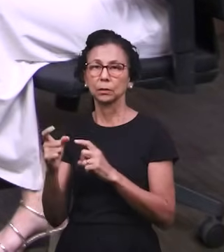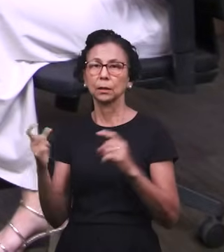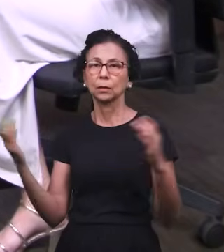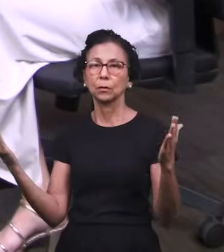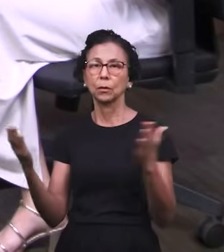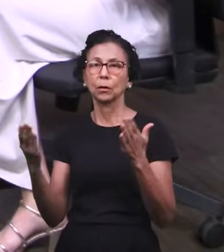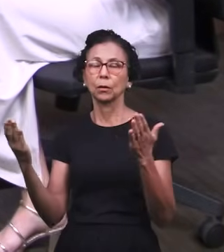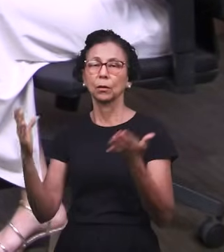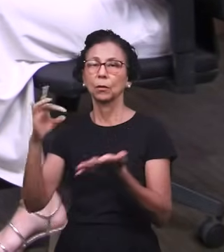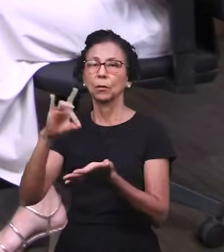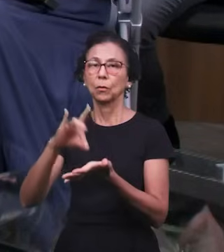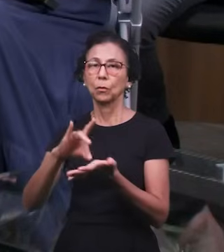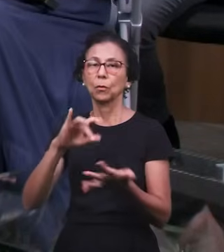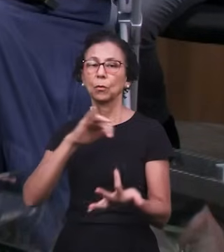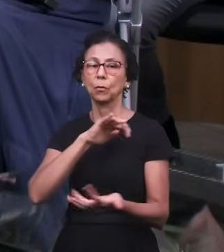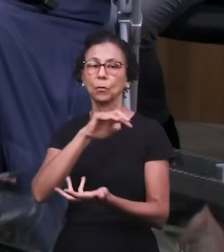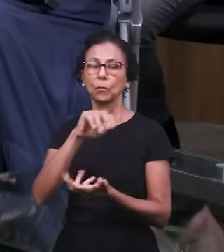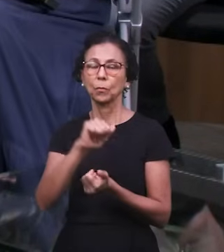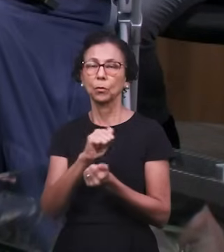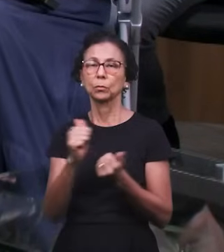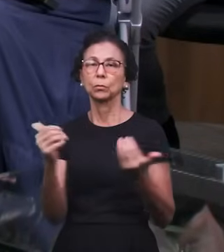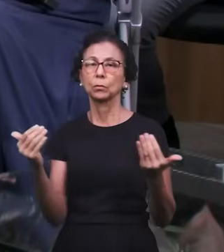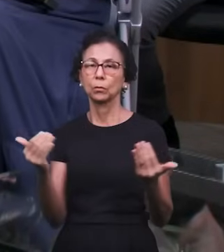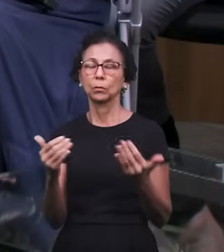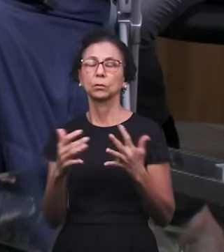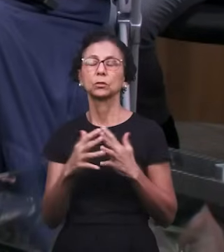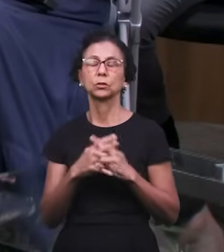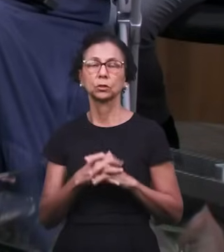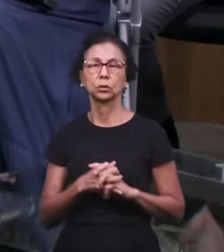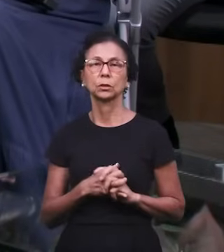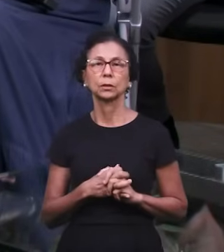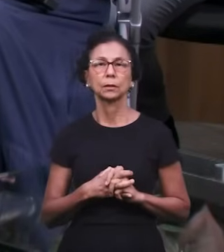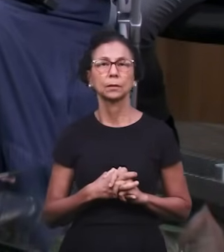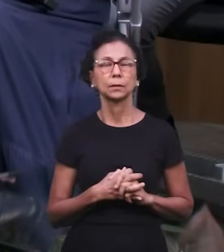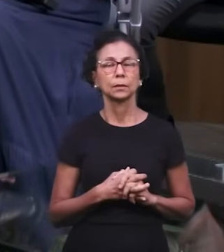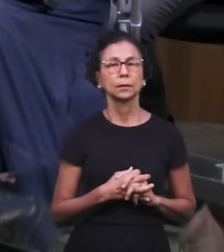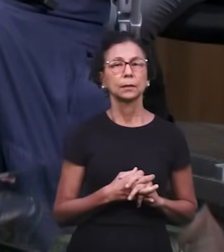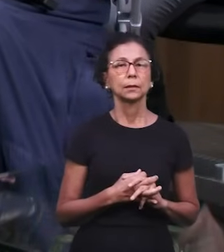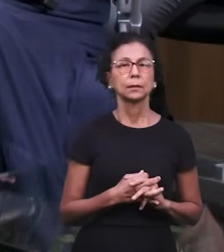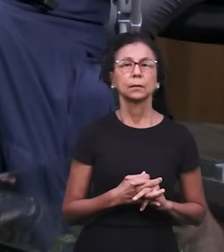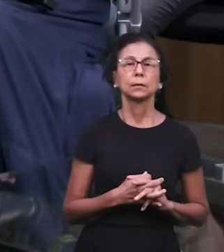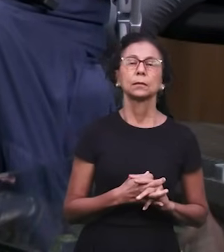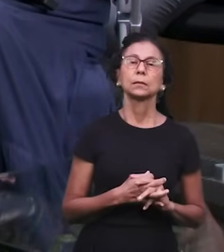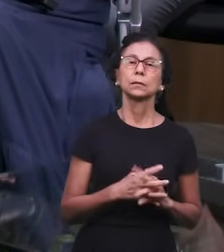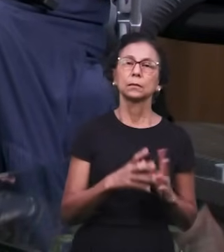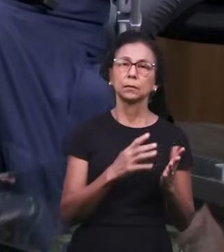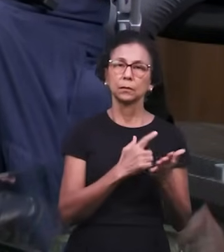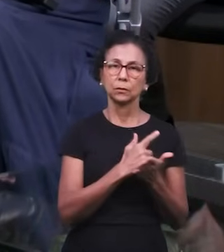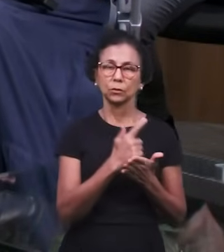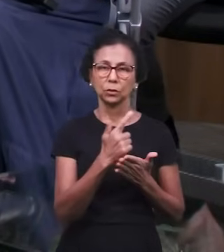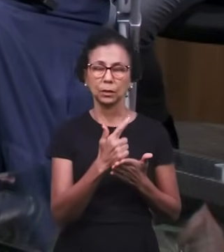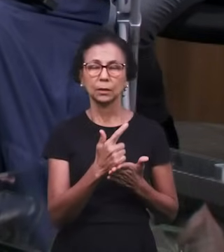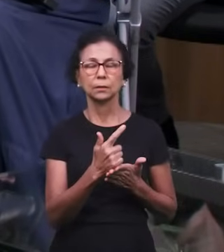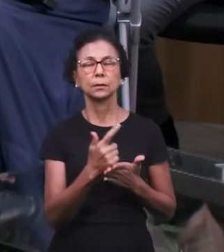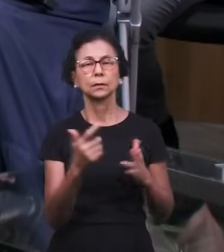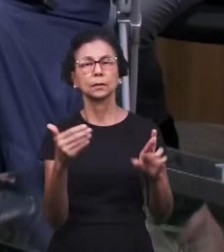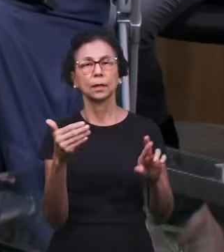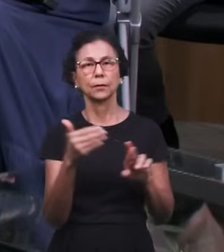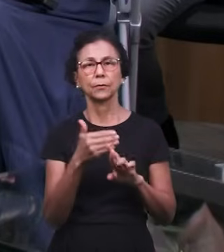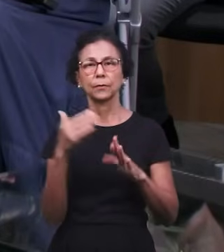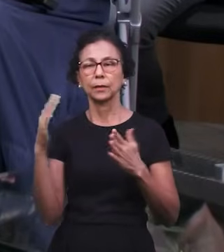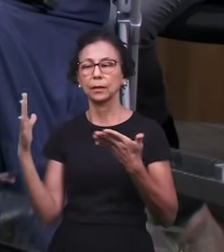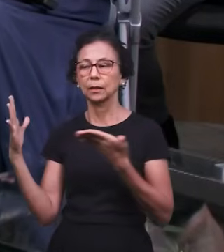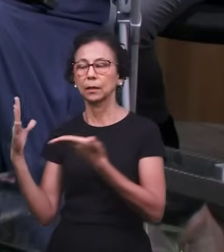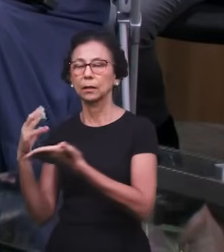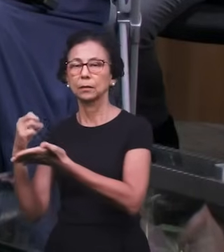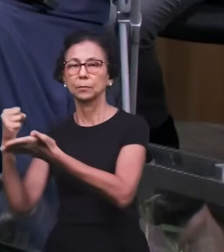ali no livro do Gênesis, né? Mostrando a preocupação do Senhor. Lá no início já está mostrando de